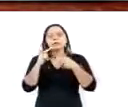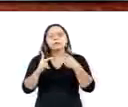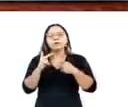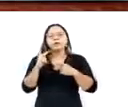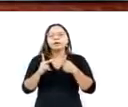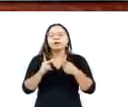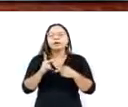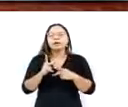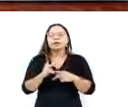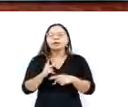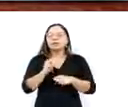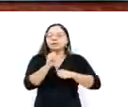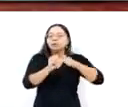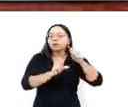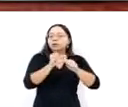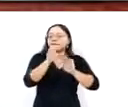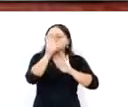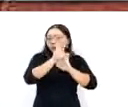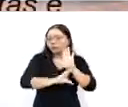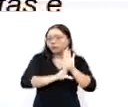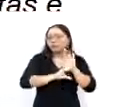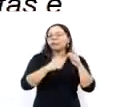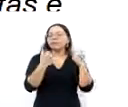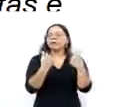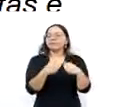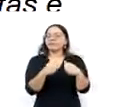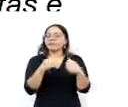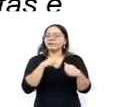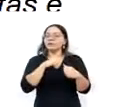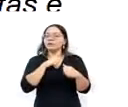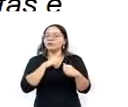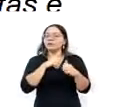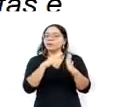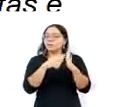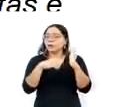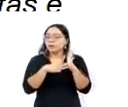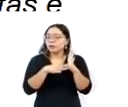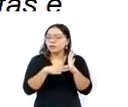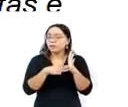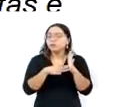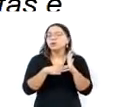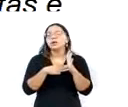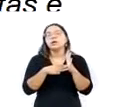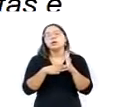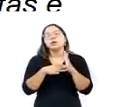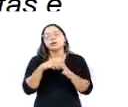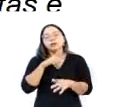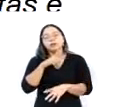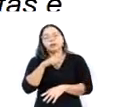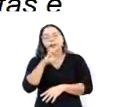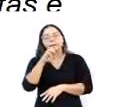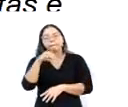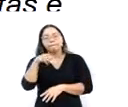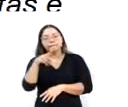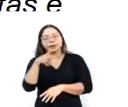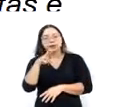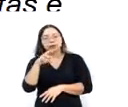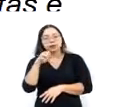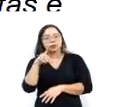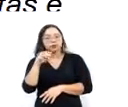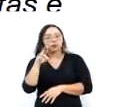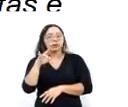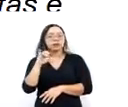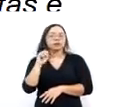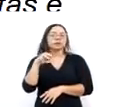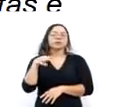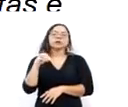a questão das alterações curriculares. É preciso autonomia, empregabilidade ou empreendedorismo